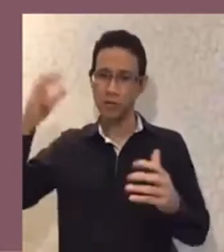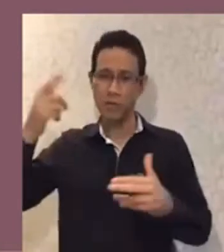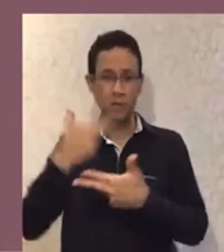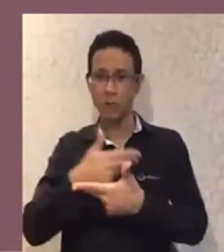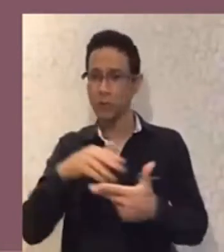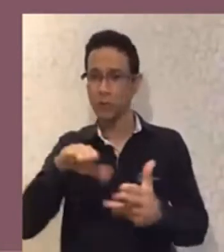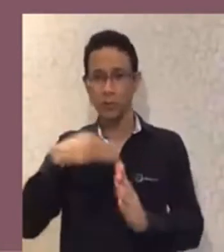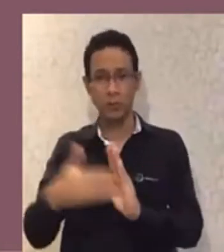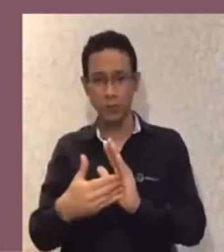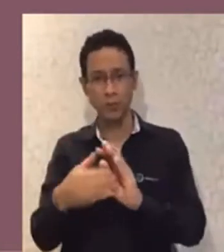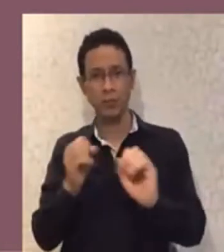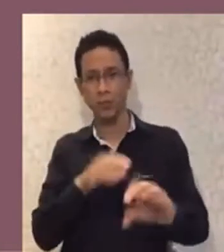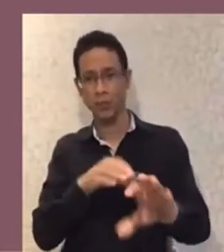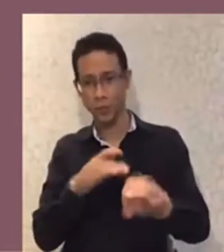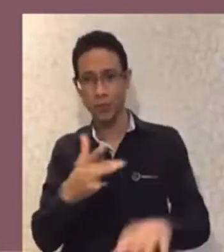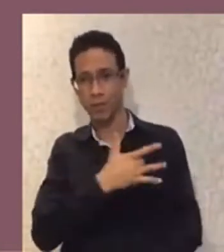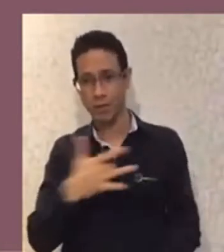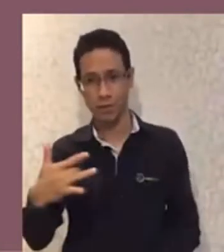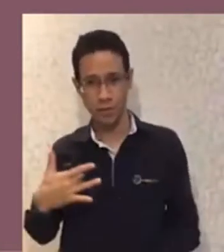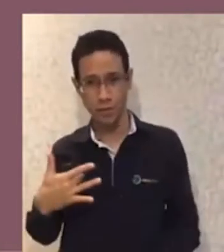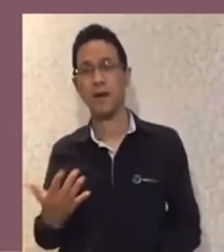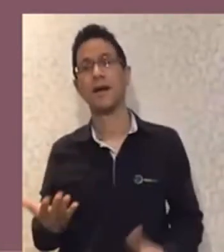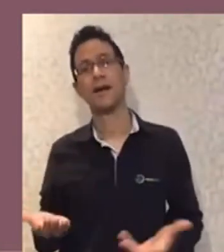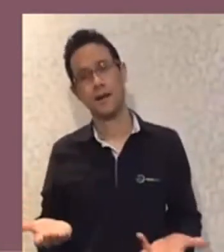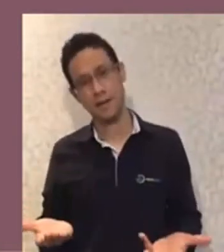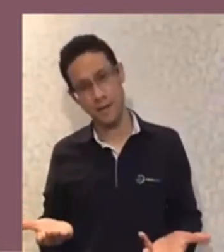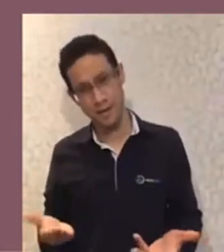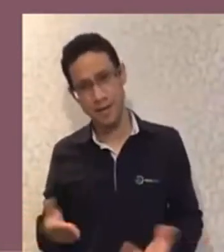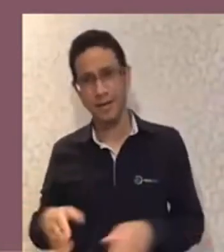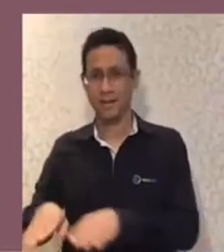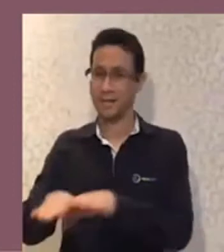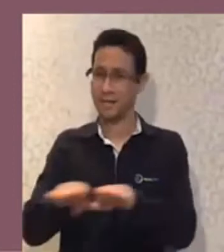luta antirracista. E aí tem uma outra pergunta, só para terminar